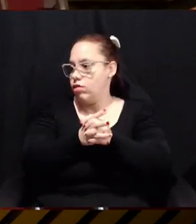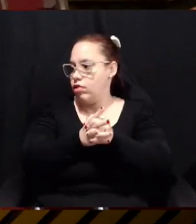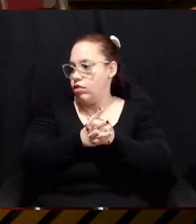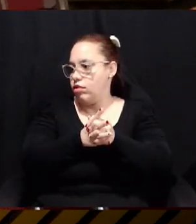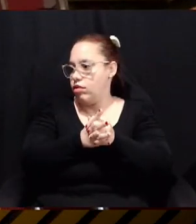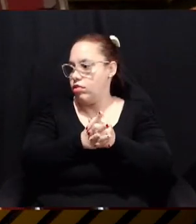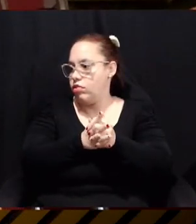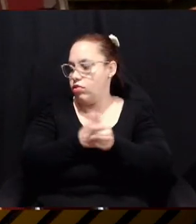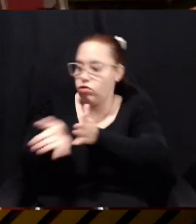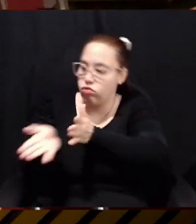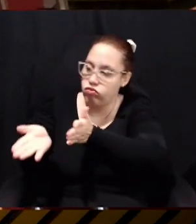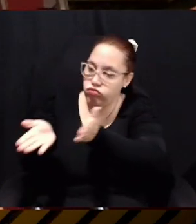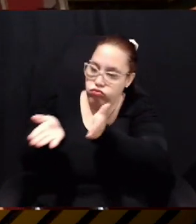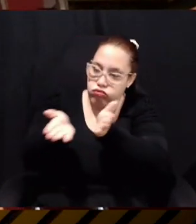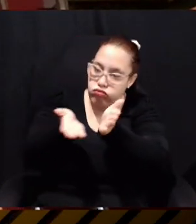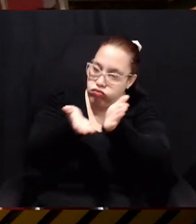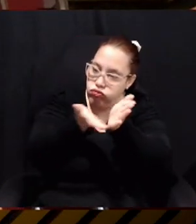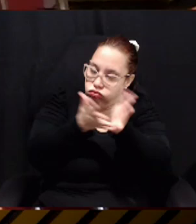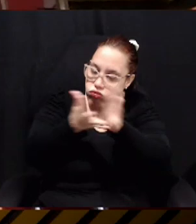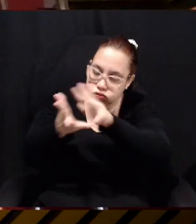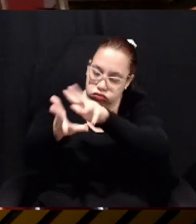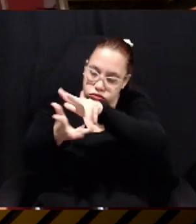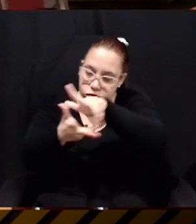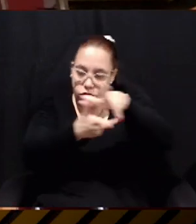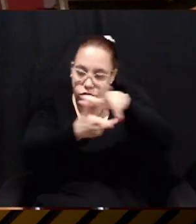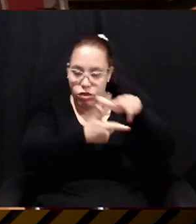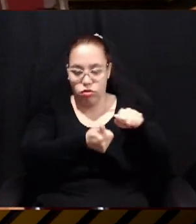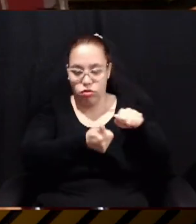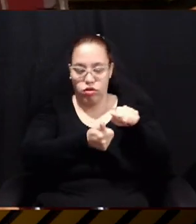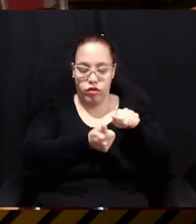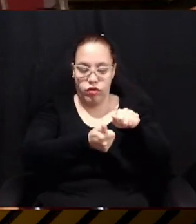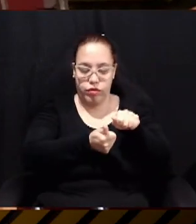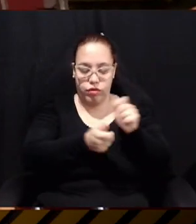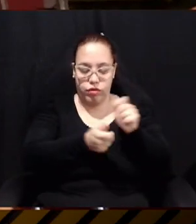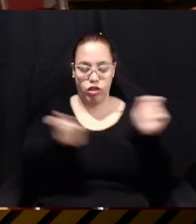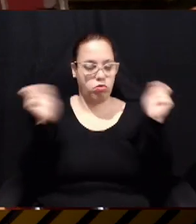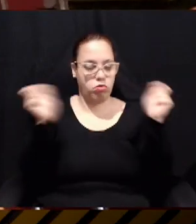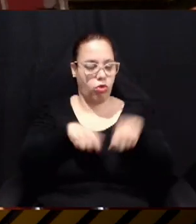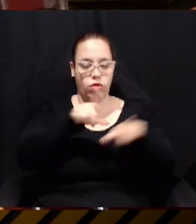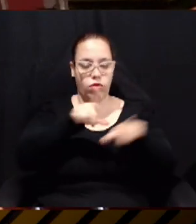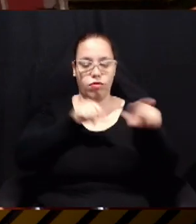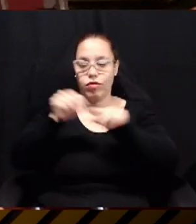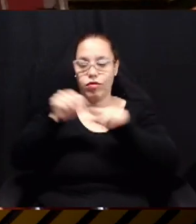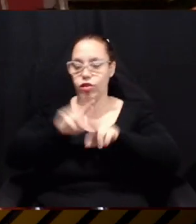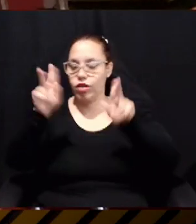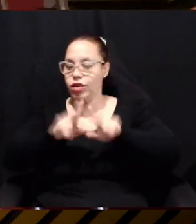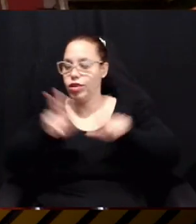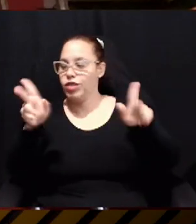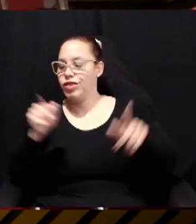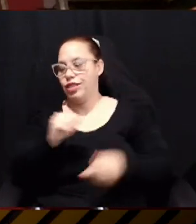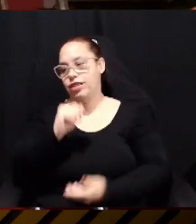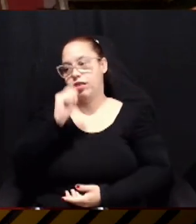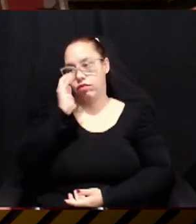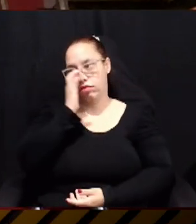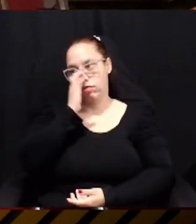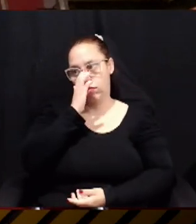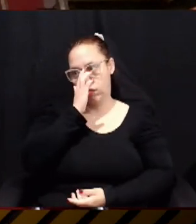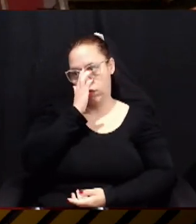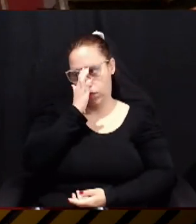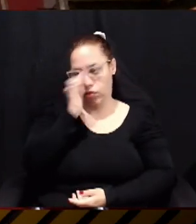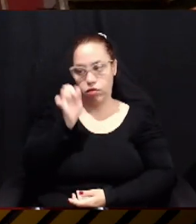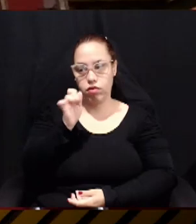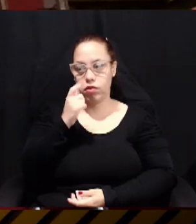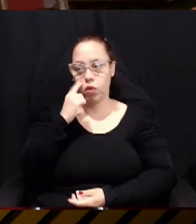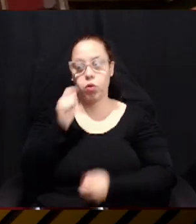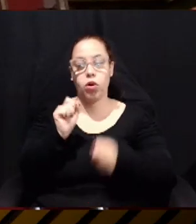um universo e possibilidades de mercado que são muito diferentes do que os que eu fiz